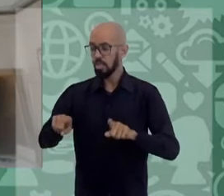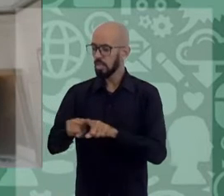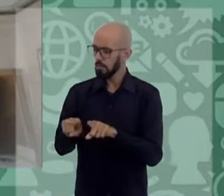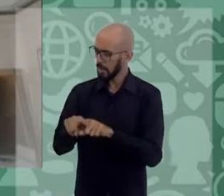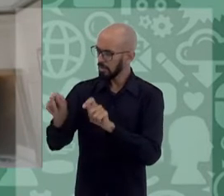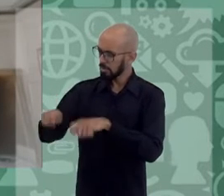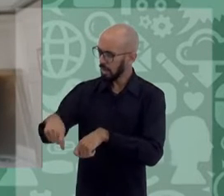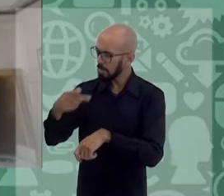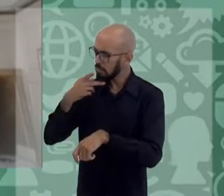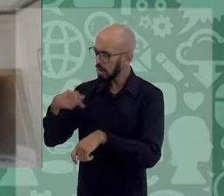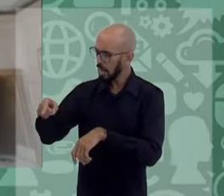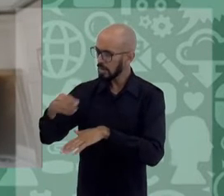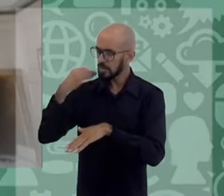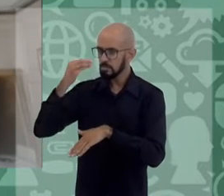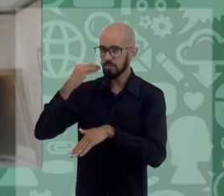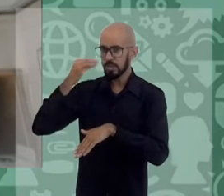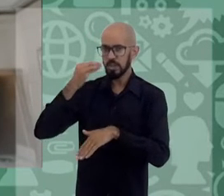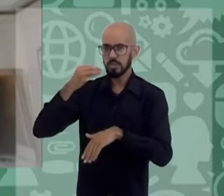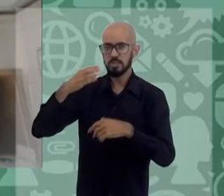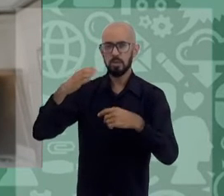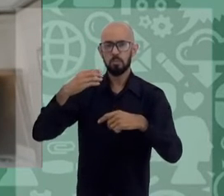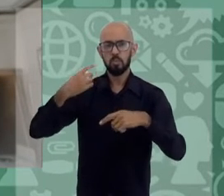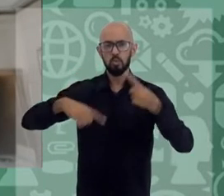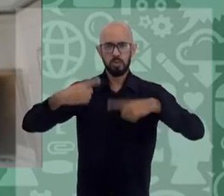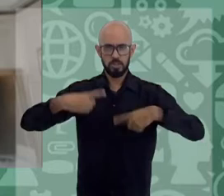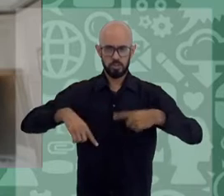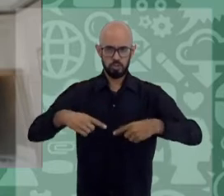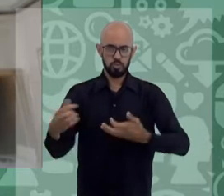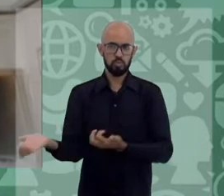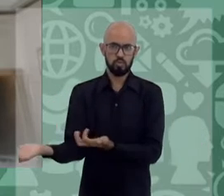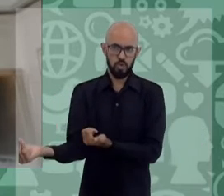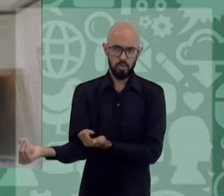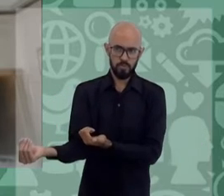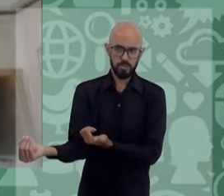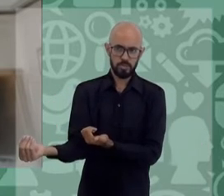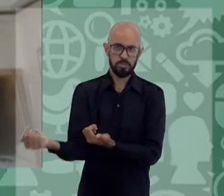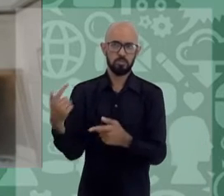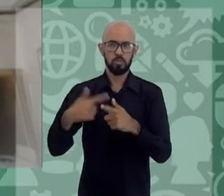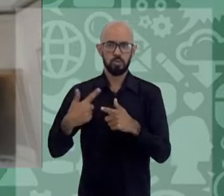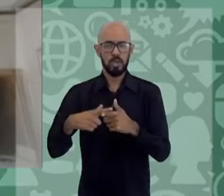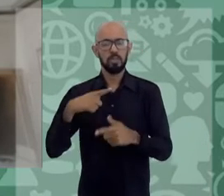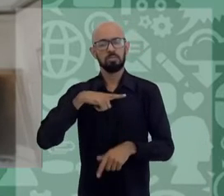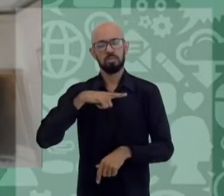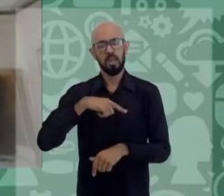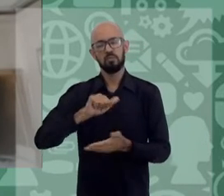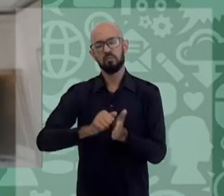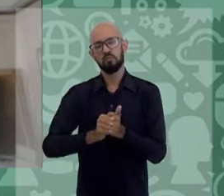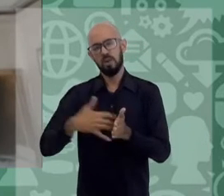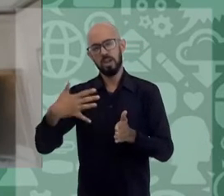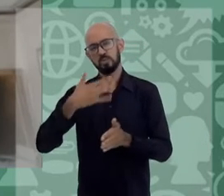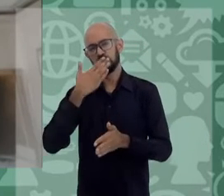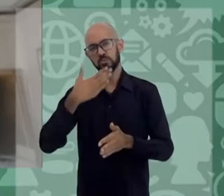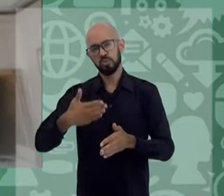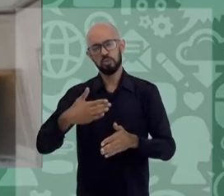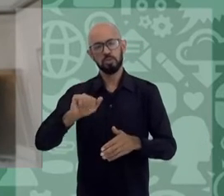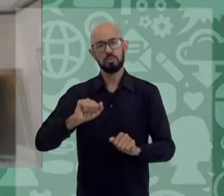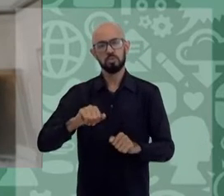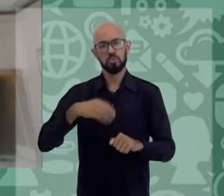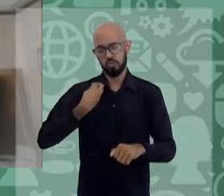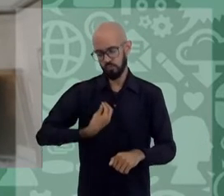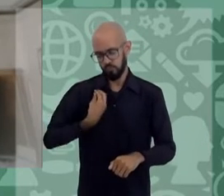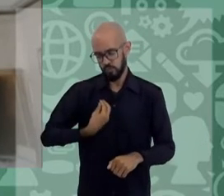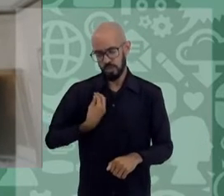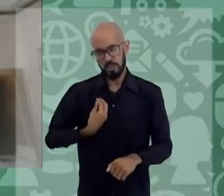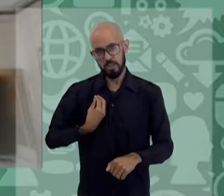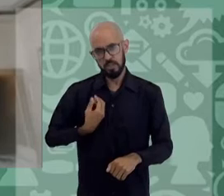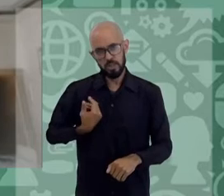pode ressaltar também a experiência de vida de cada jovem, né? Como você falou, quando a gente fala de jovens, a gente tem diversos tipos de